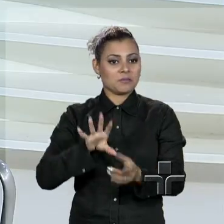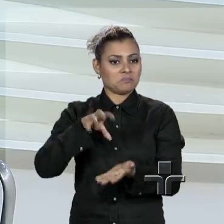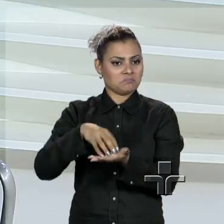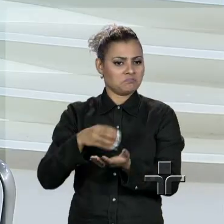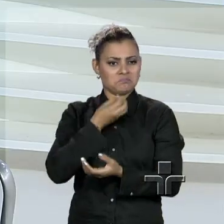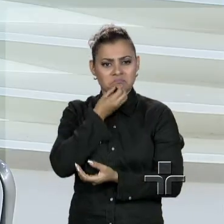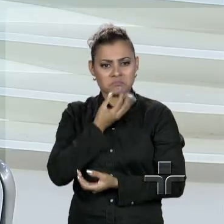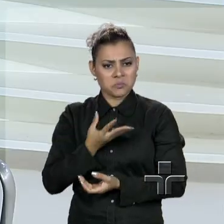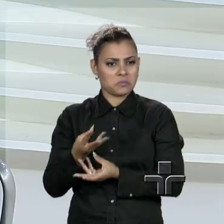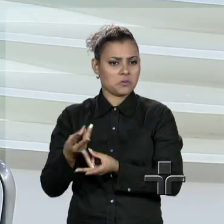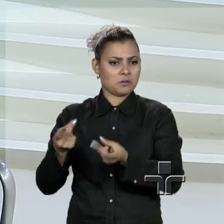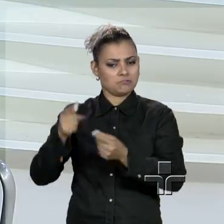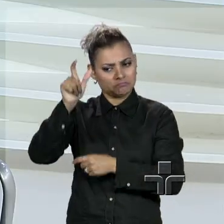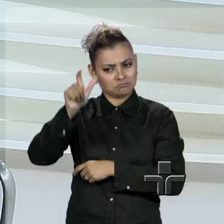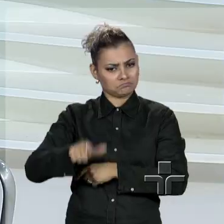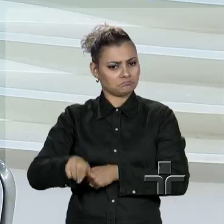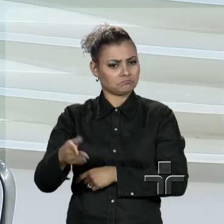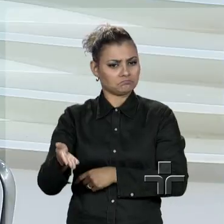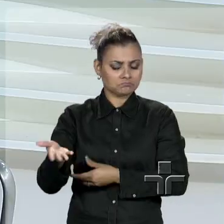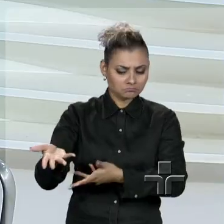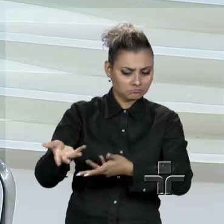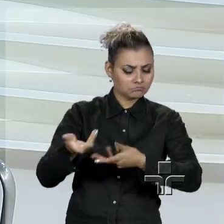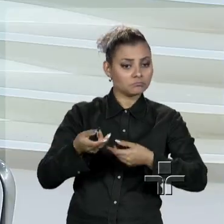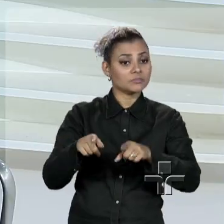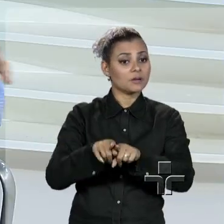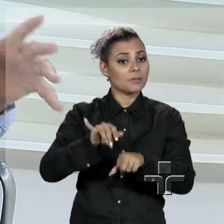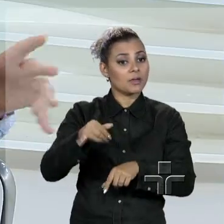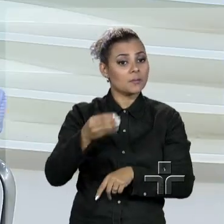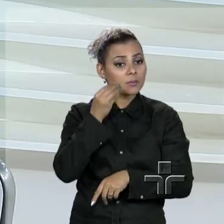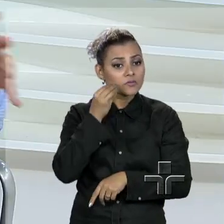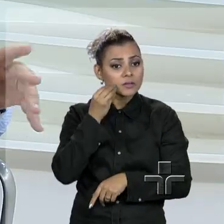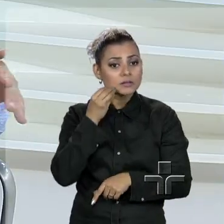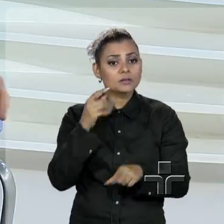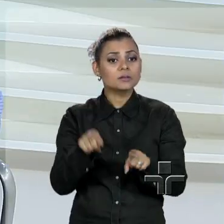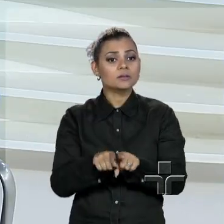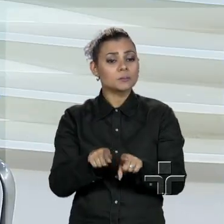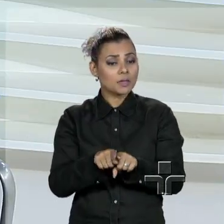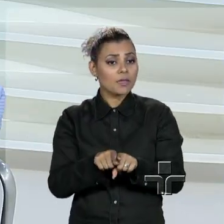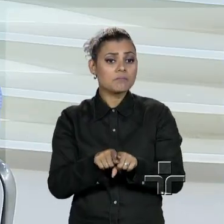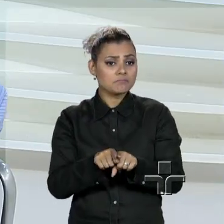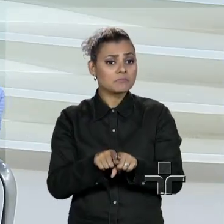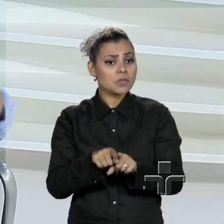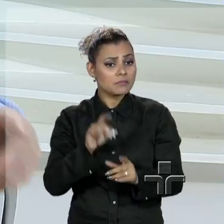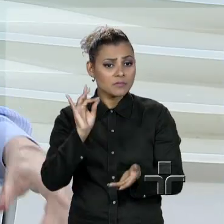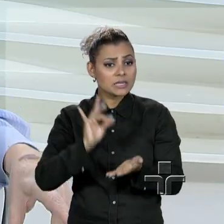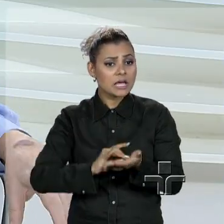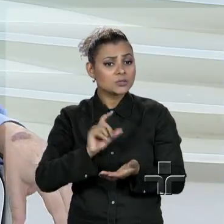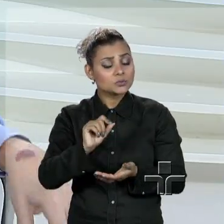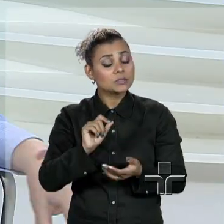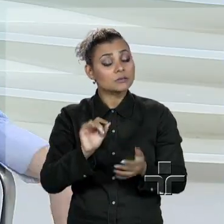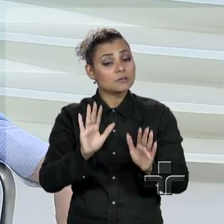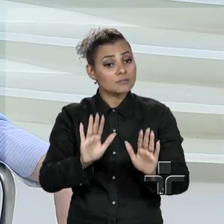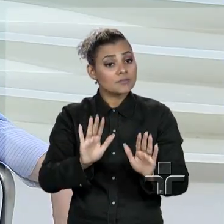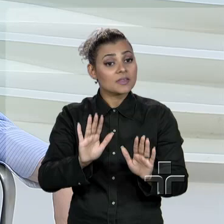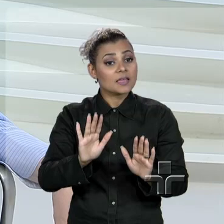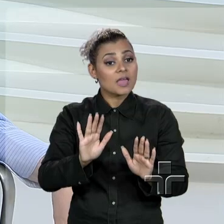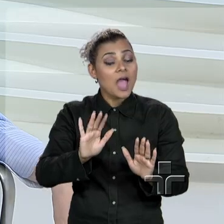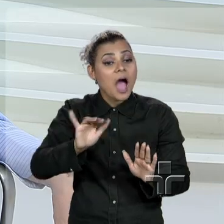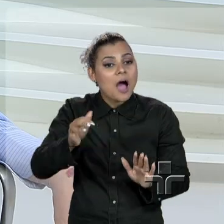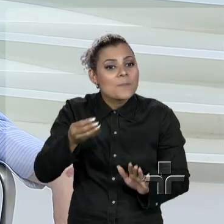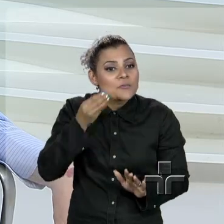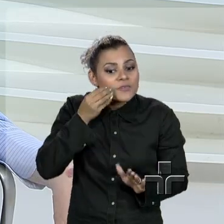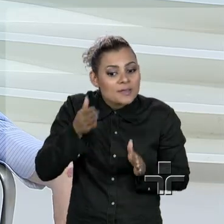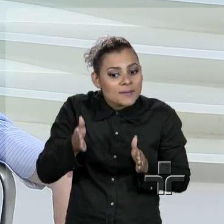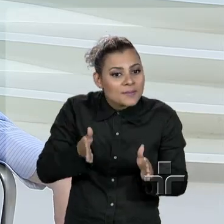qualidade, vai aproveitar o plano do Raul, acomodar, e provavelmente,